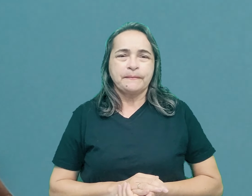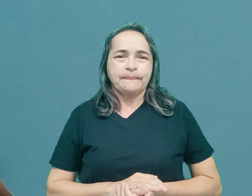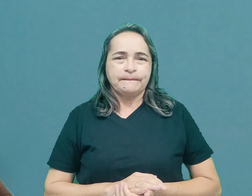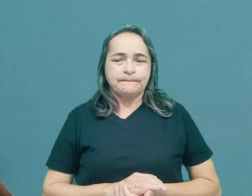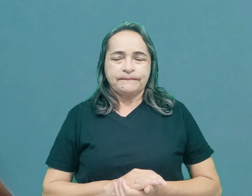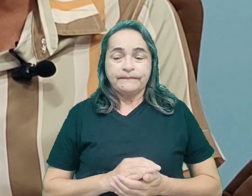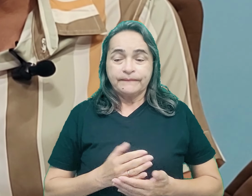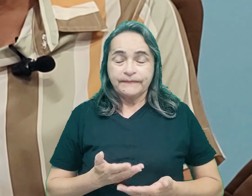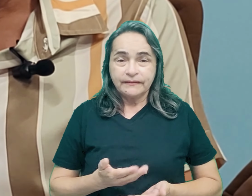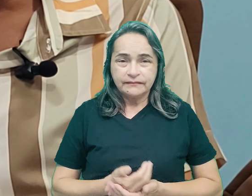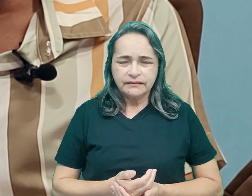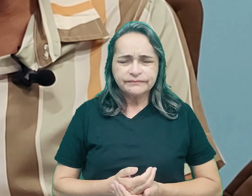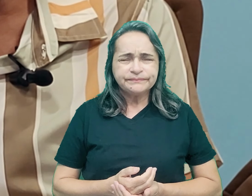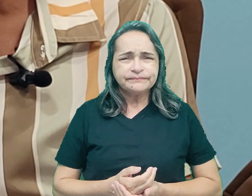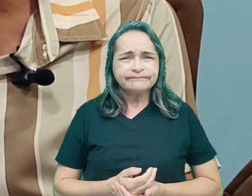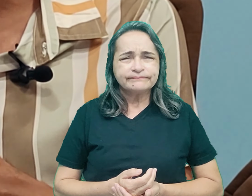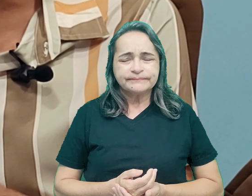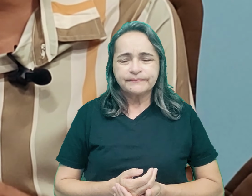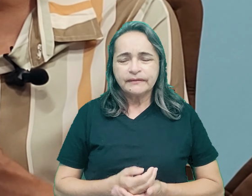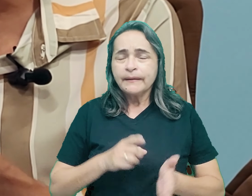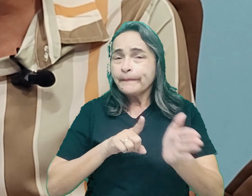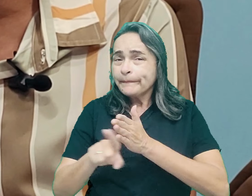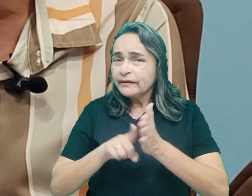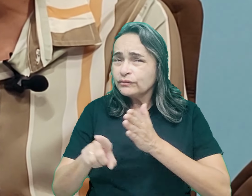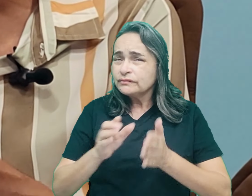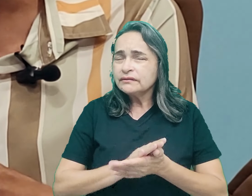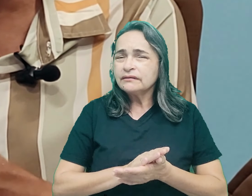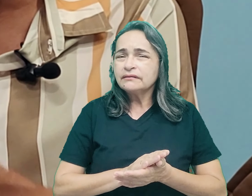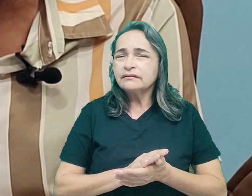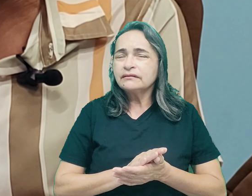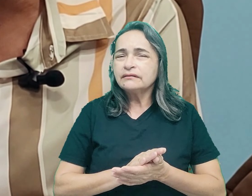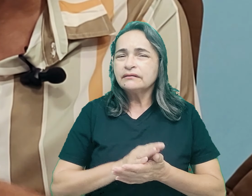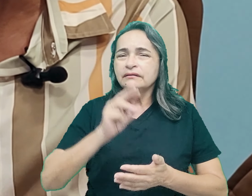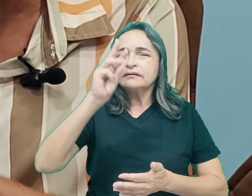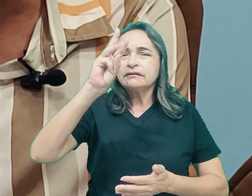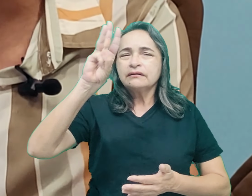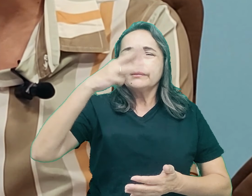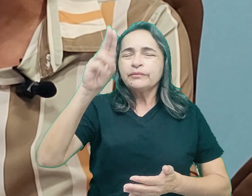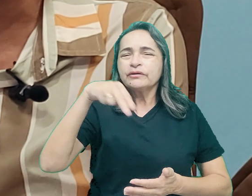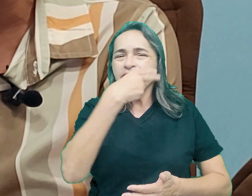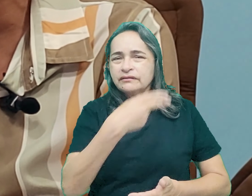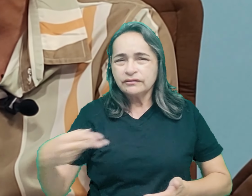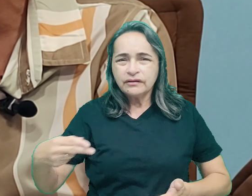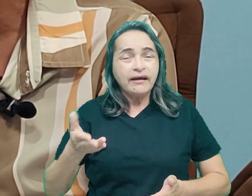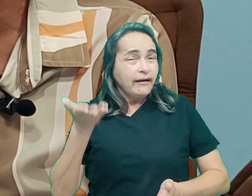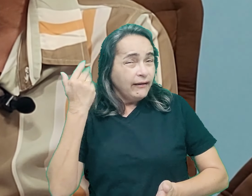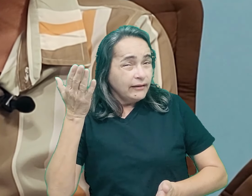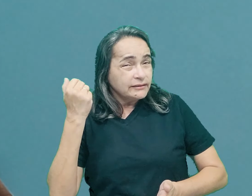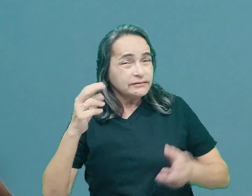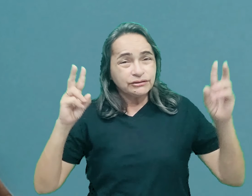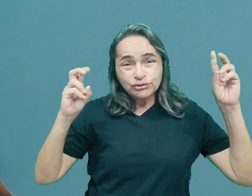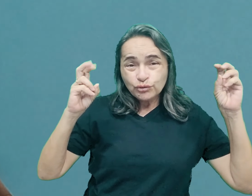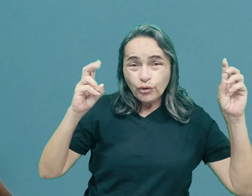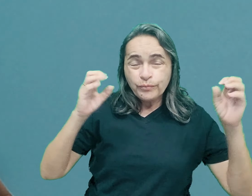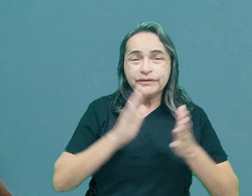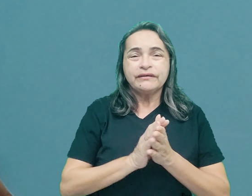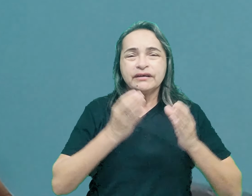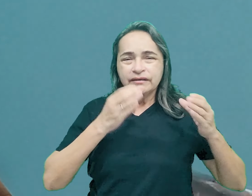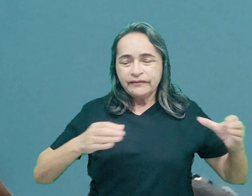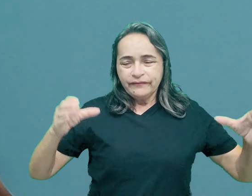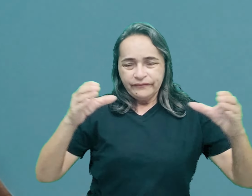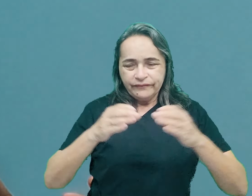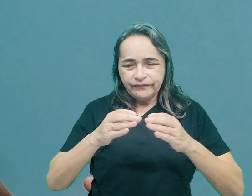a seguinte. Morada Nova já chegou a ser chamada de Vila de São Crisólogo antes de ser Morada